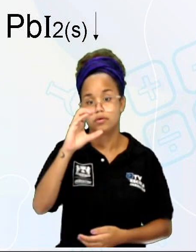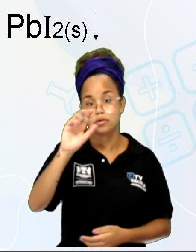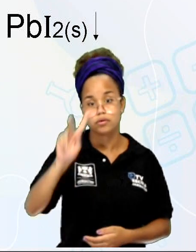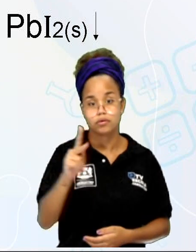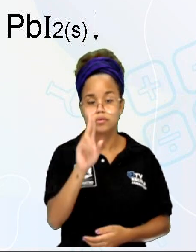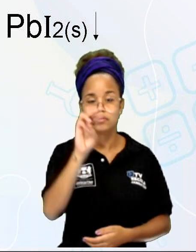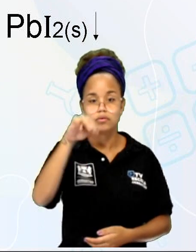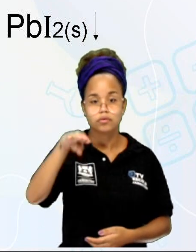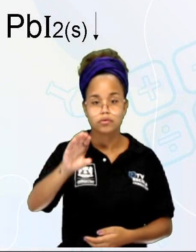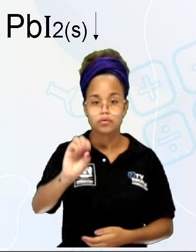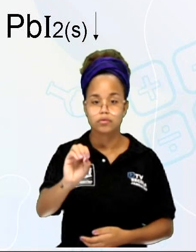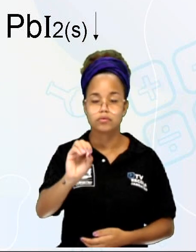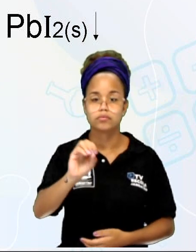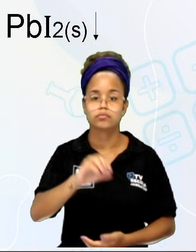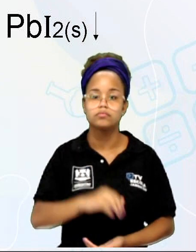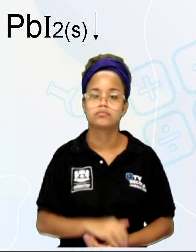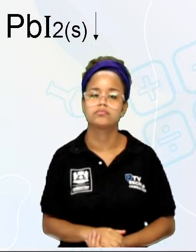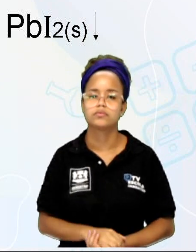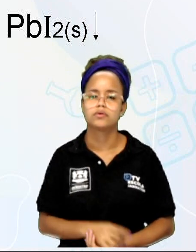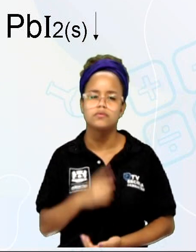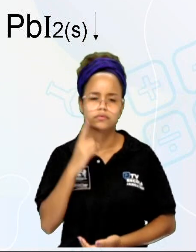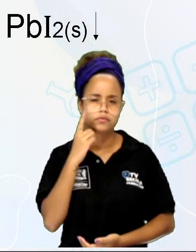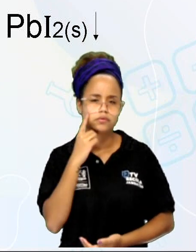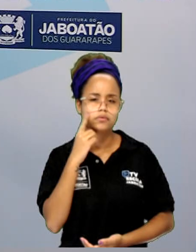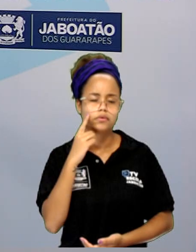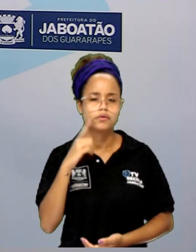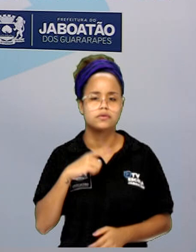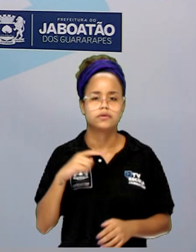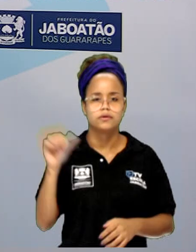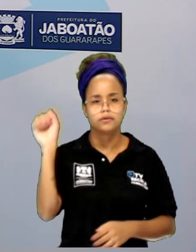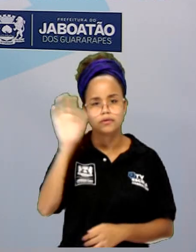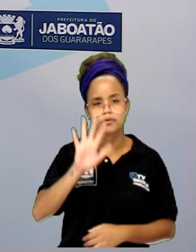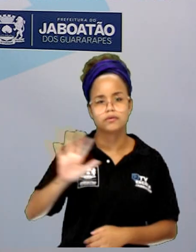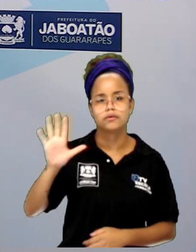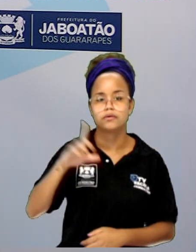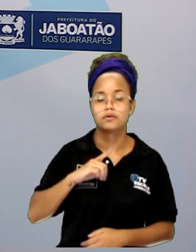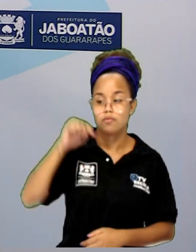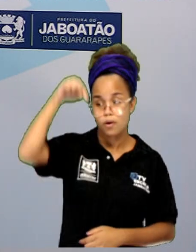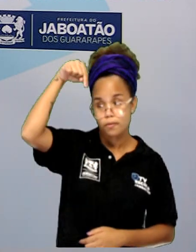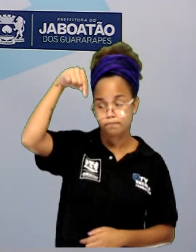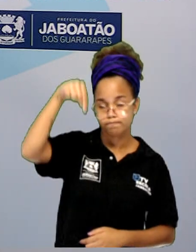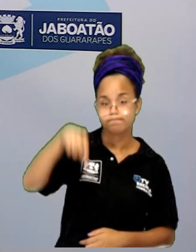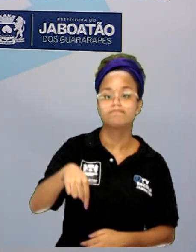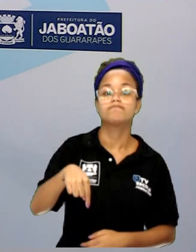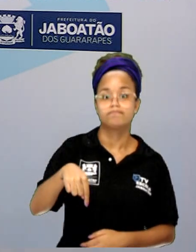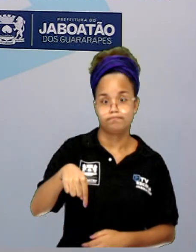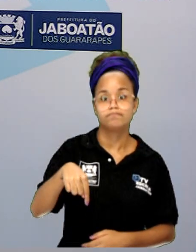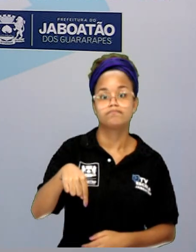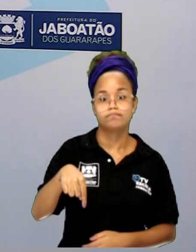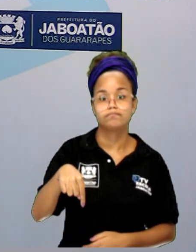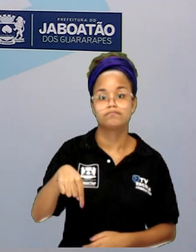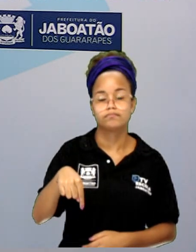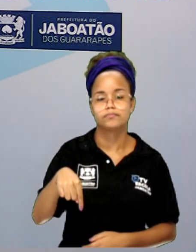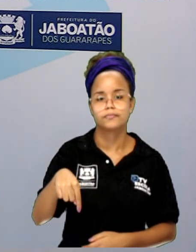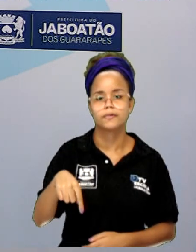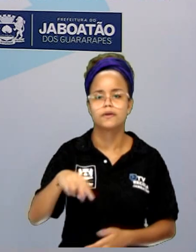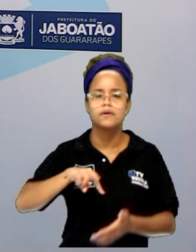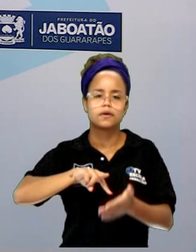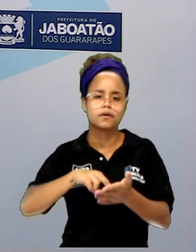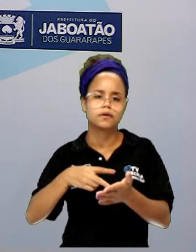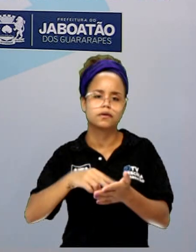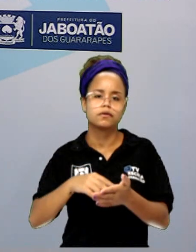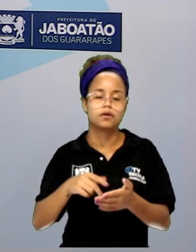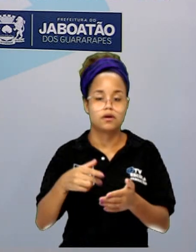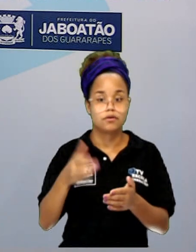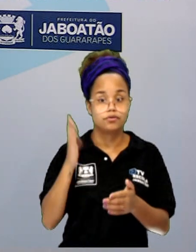para a tela, né? Você olhando aqui, existe uma setinha para baixo que indica, que a gente já viu nas